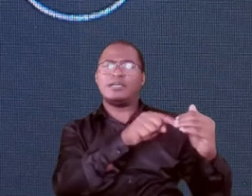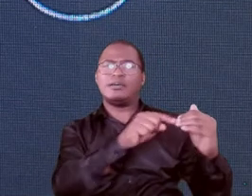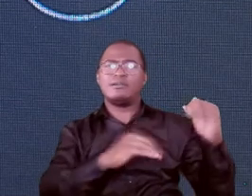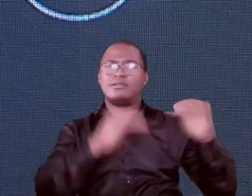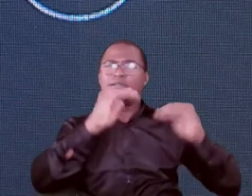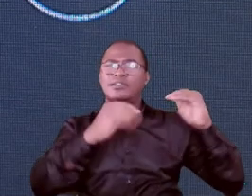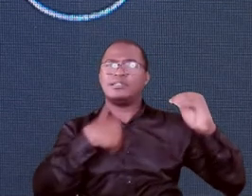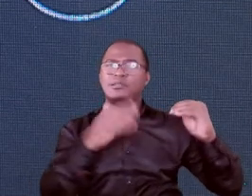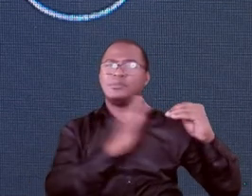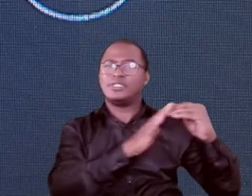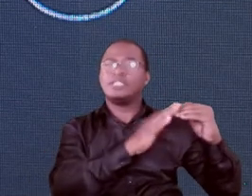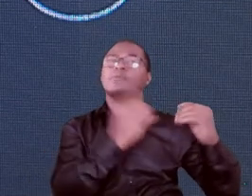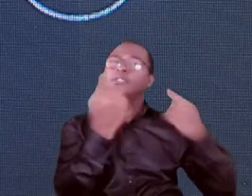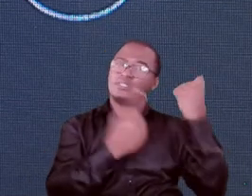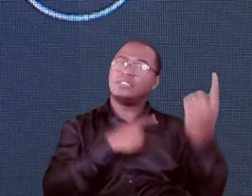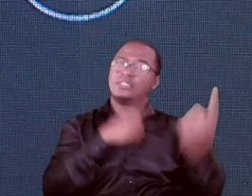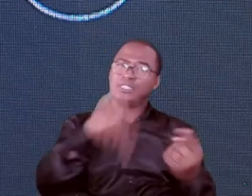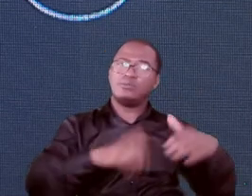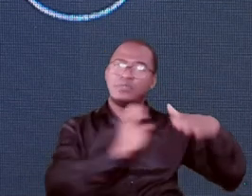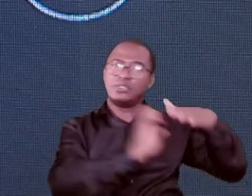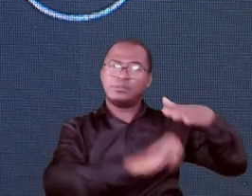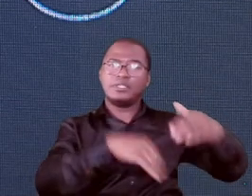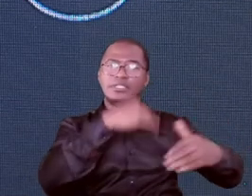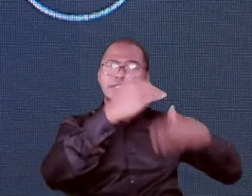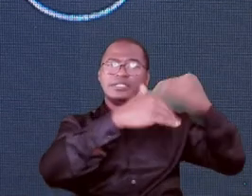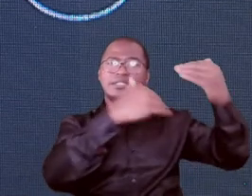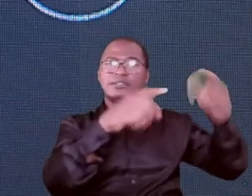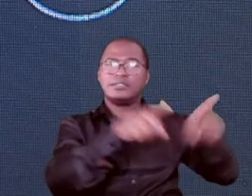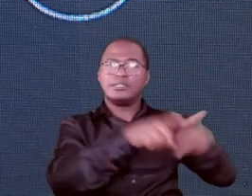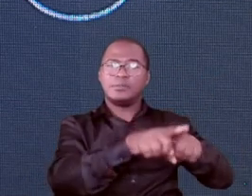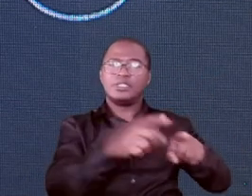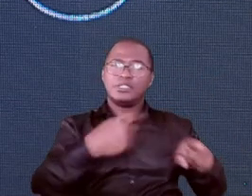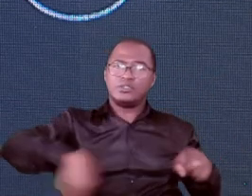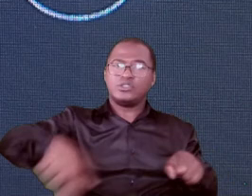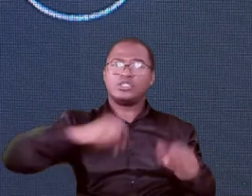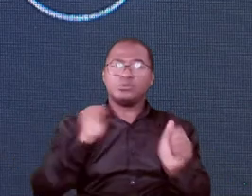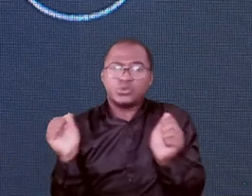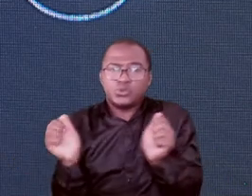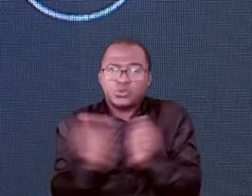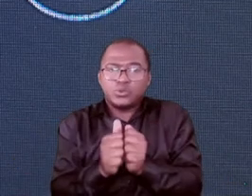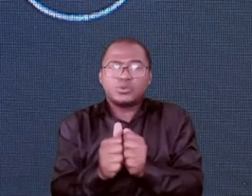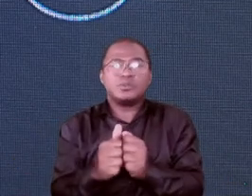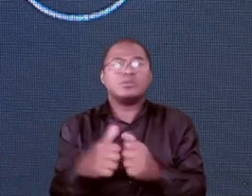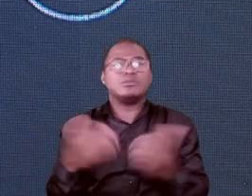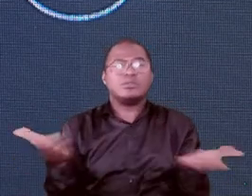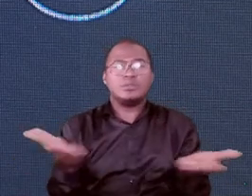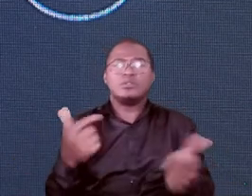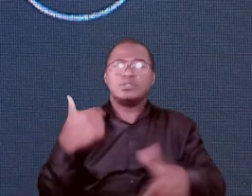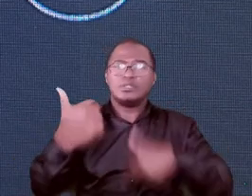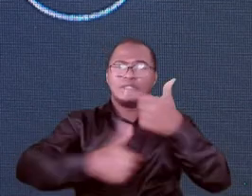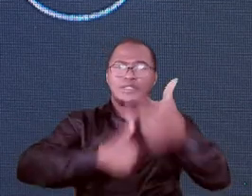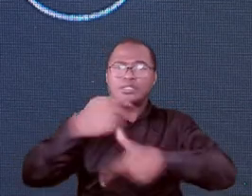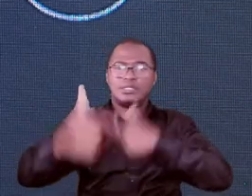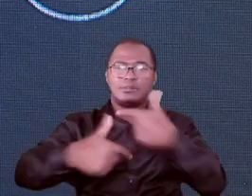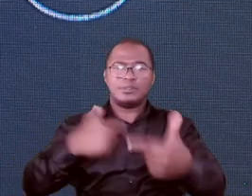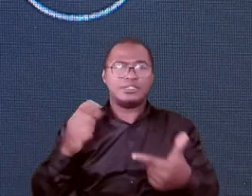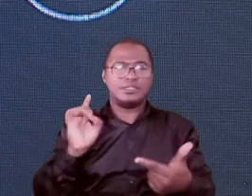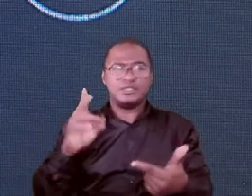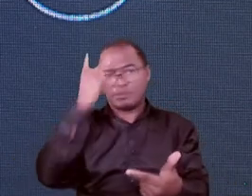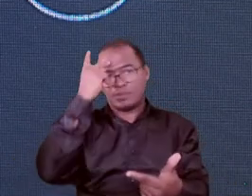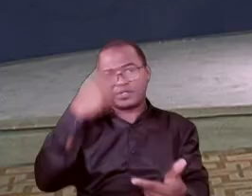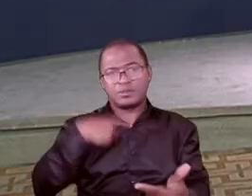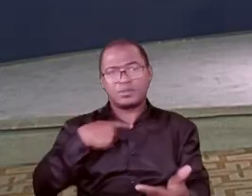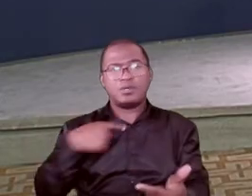um monte aí e acho que a gente tá nesse mercado junto e pelo mercado também não é só por individualmente pelas